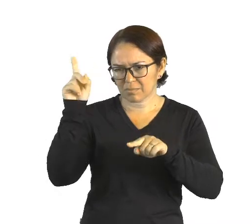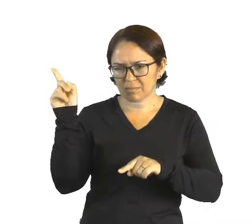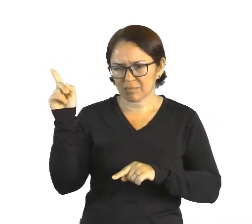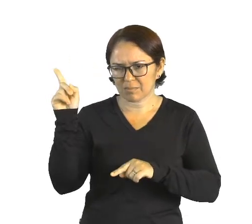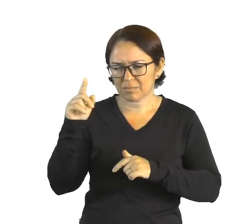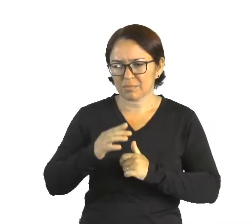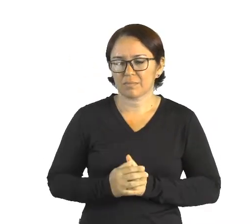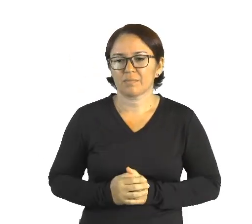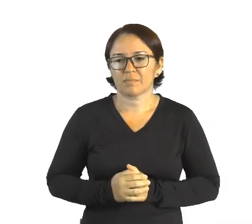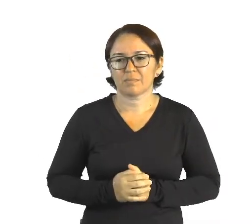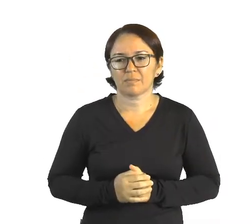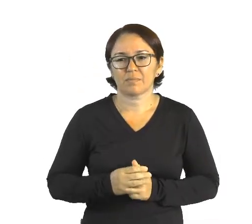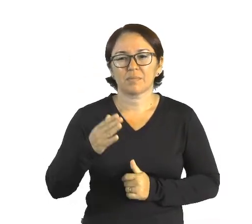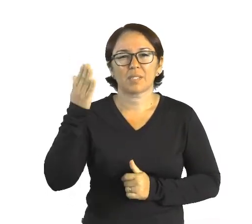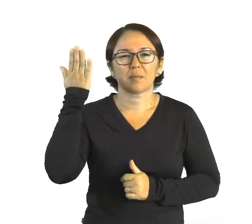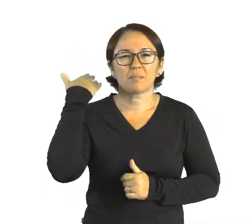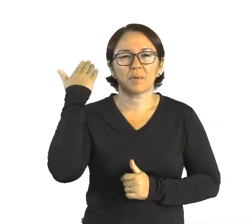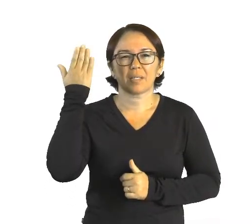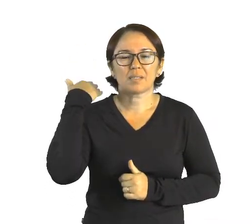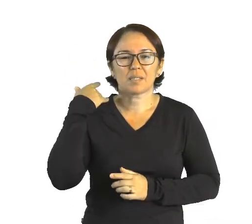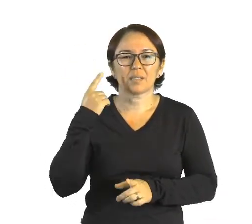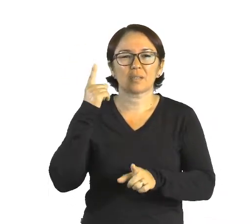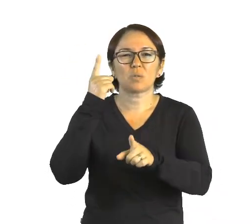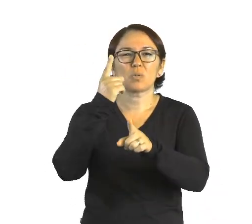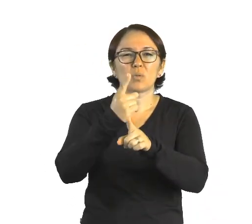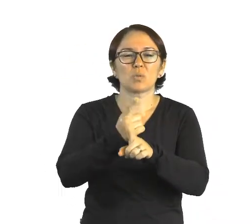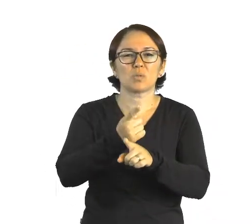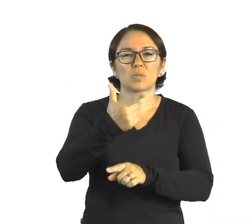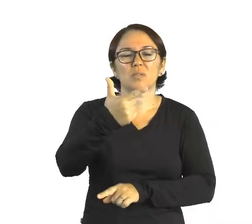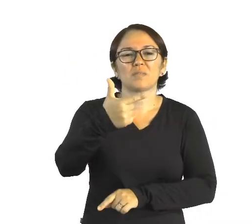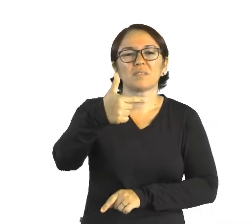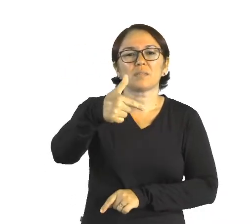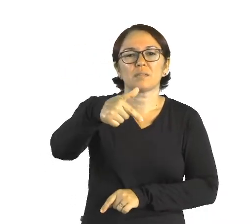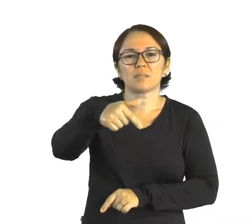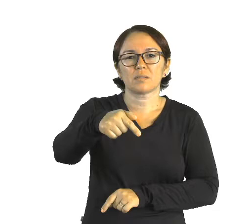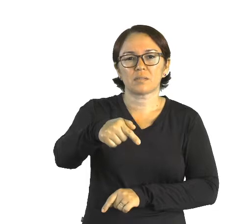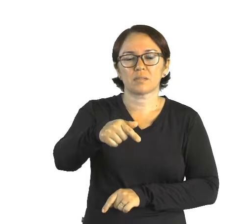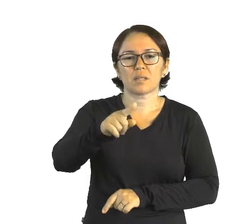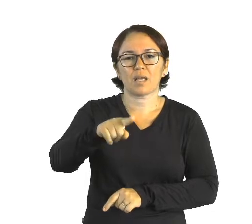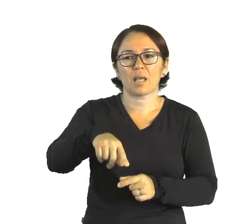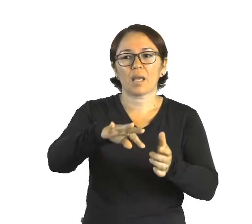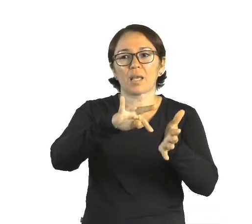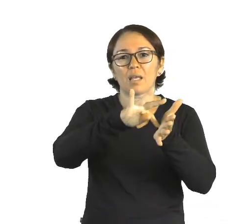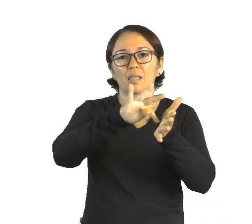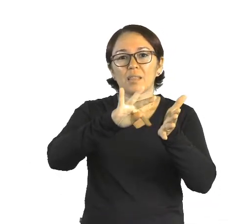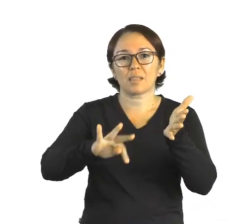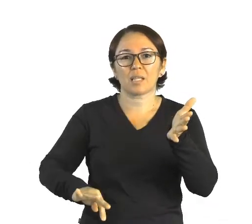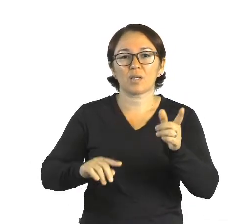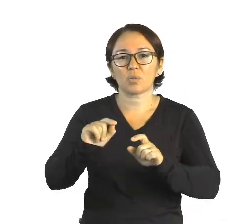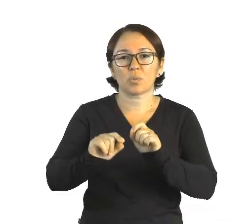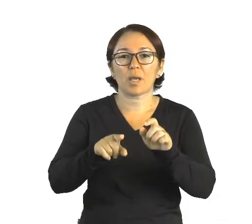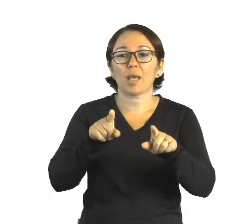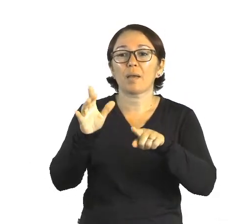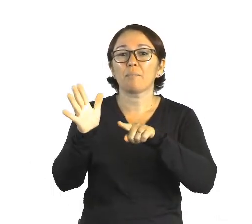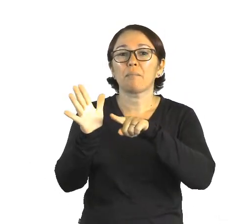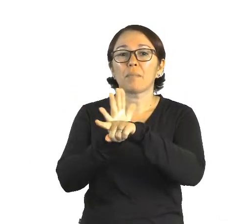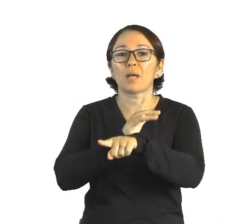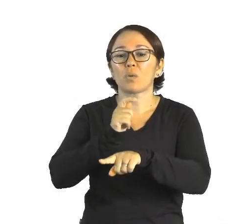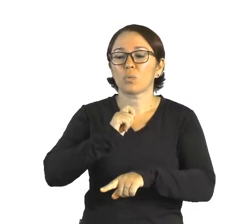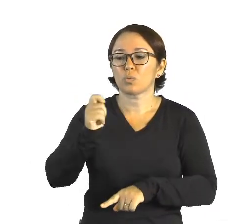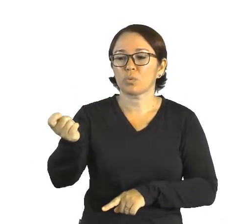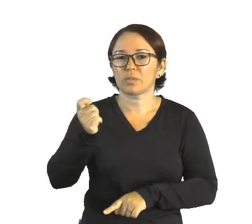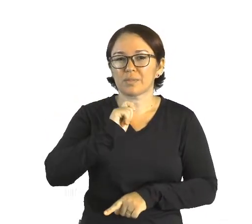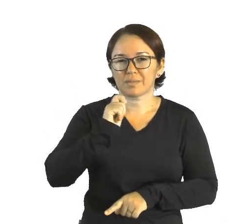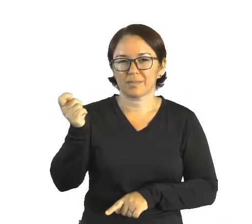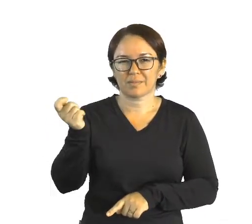esse conteúdo na 27ª aula, que era o quê? O texto entrevista. E que era, quem lembra o que é